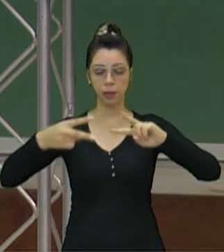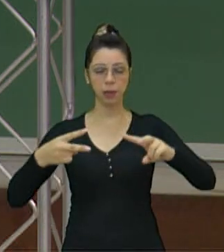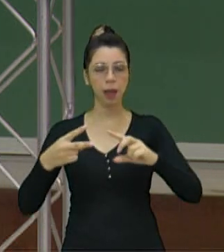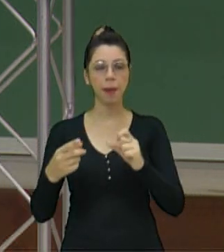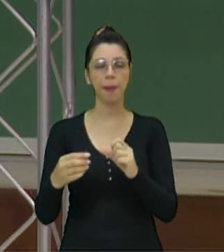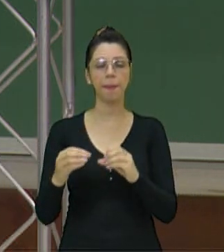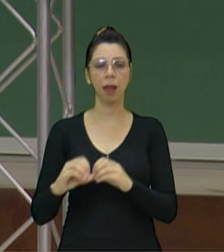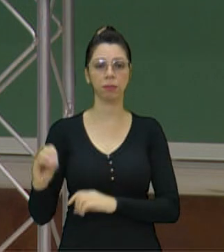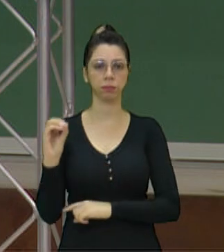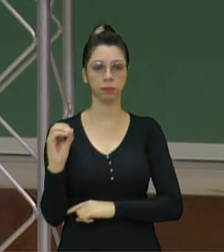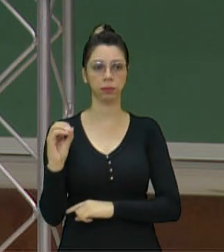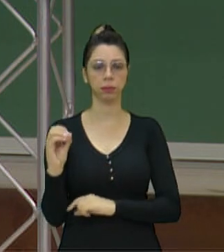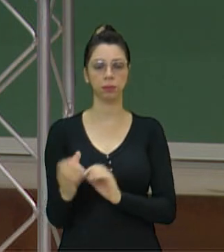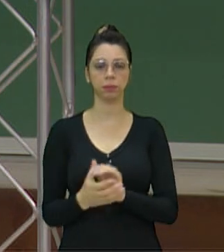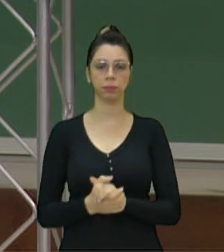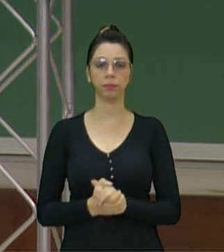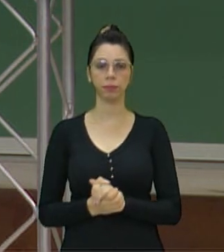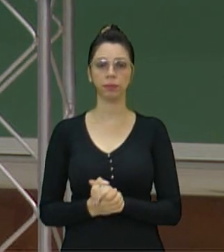de clones.